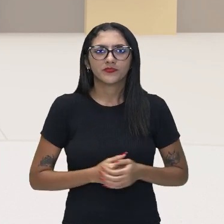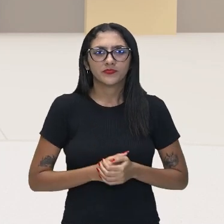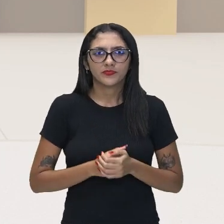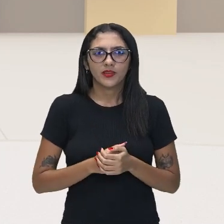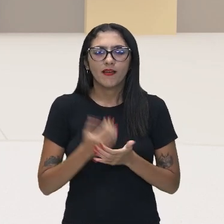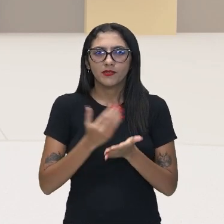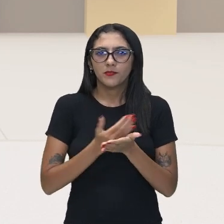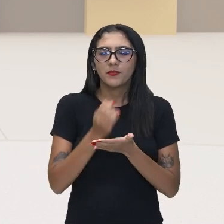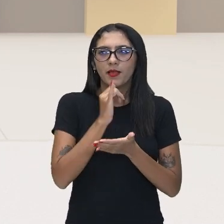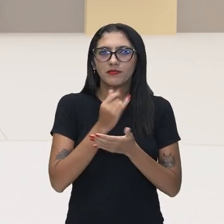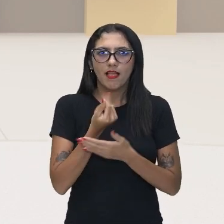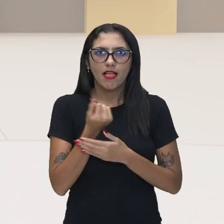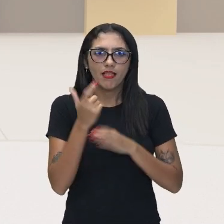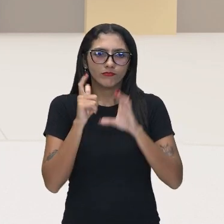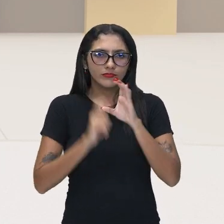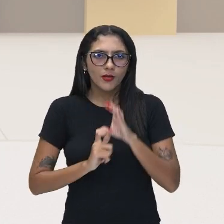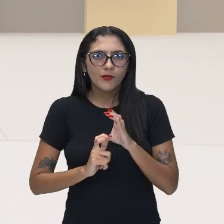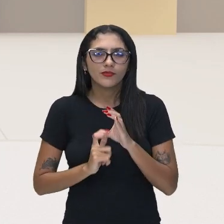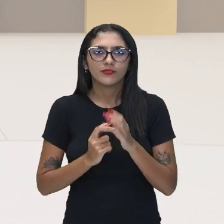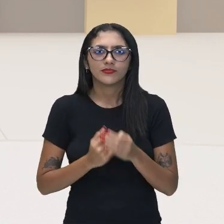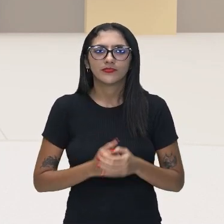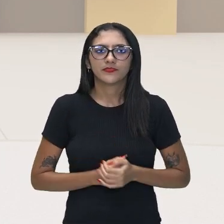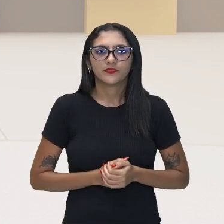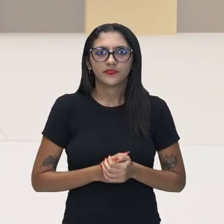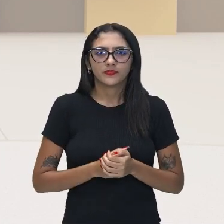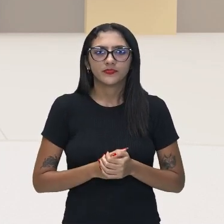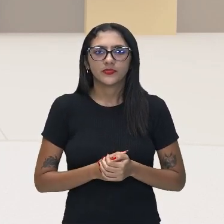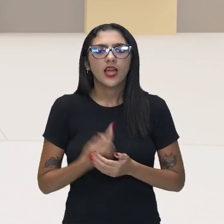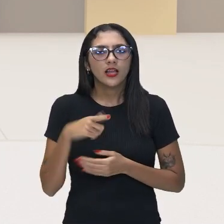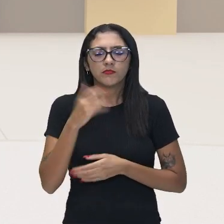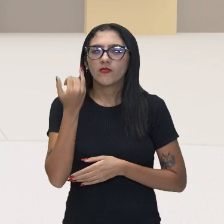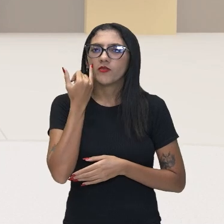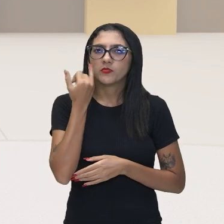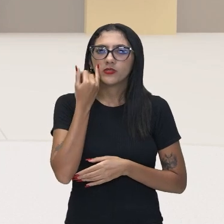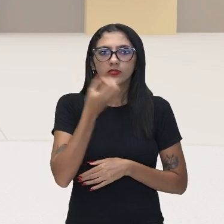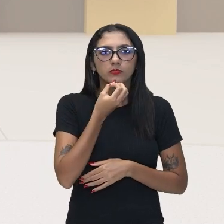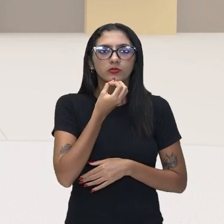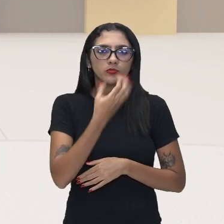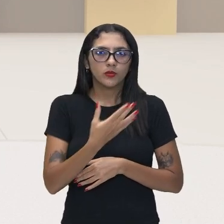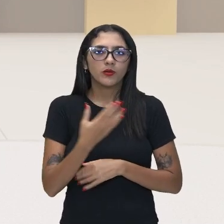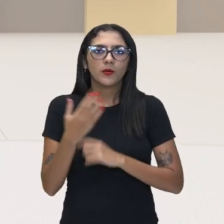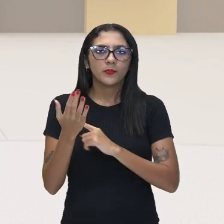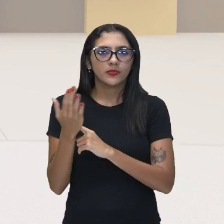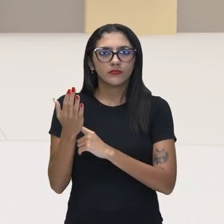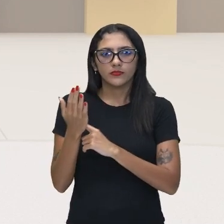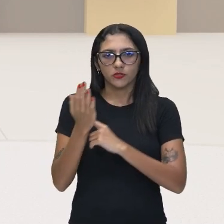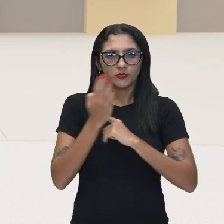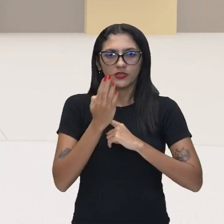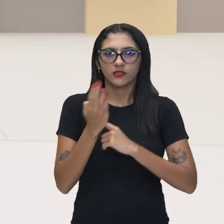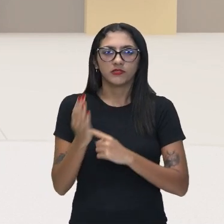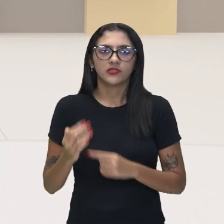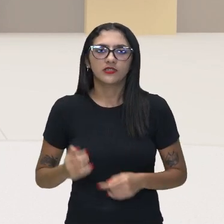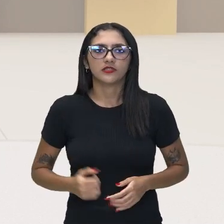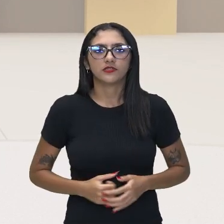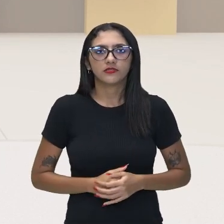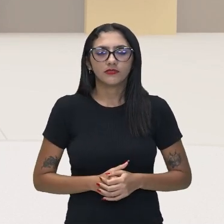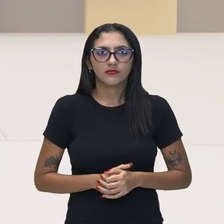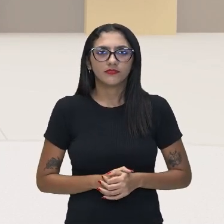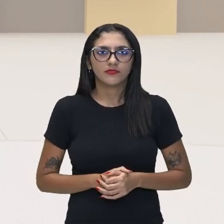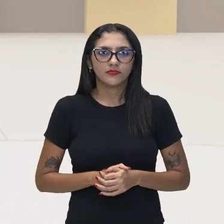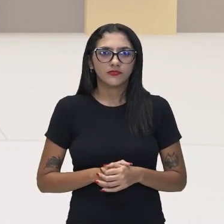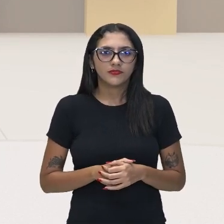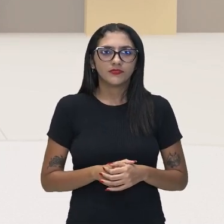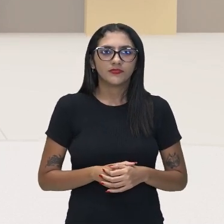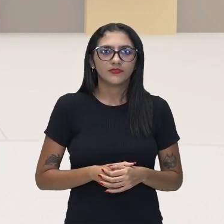né, do trabalhador. Então, é bem esclarecedor esse texto mostrando aí para a gente que também, né,